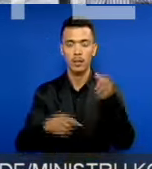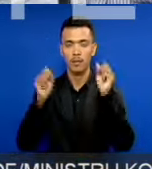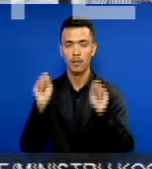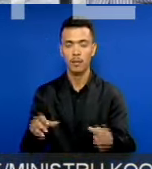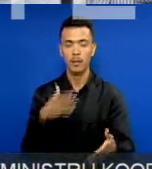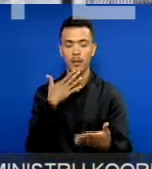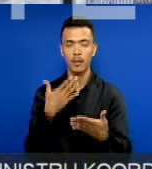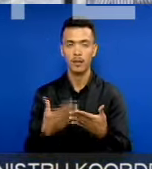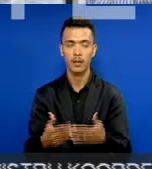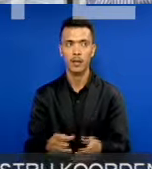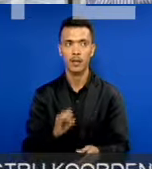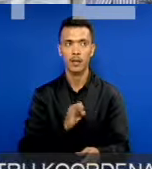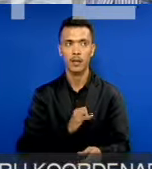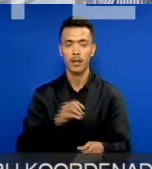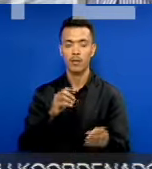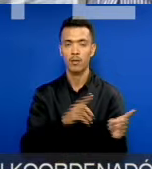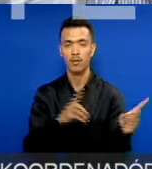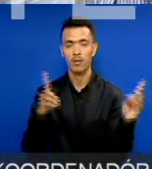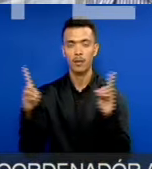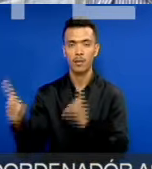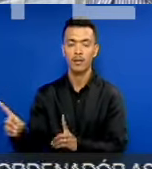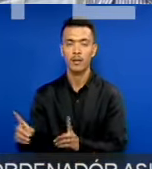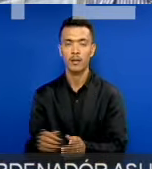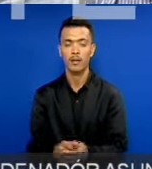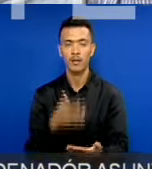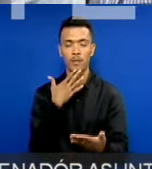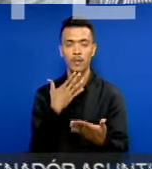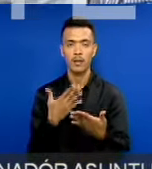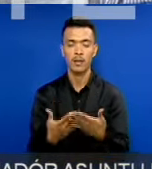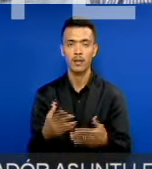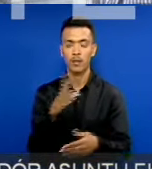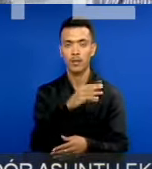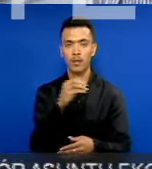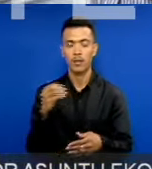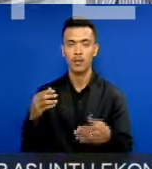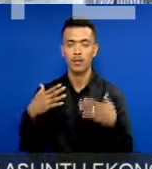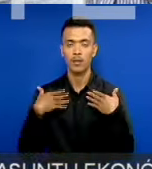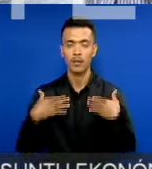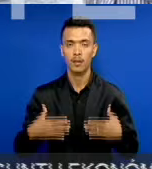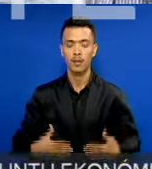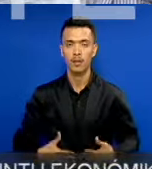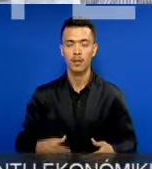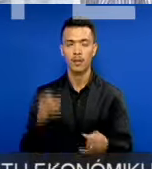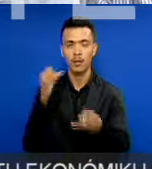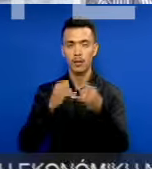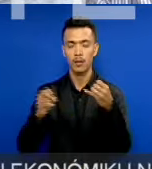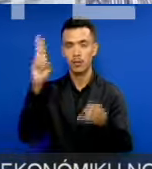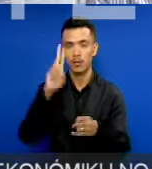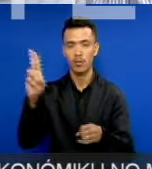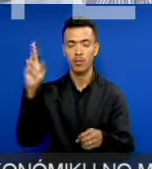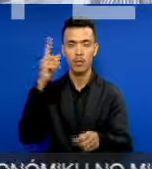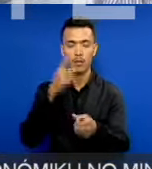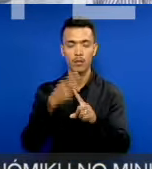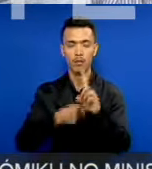rau ni an, nebe, rau ratchik ratchik bahan bahan, nebe, mas tem que dune seguro ba rau ni an, no, rau ni condição, ne. A no fim, rau usa durante